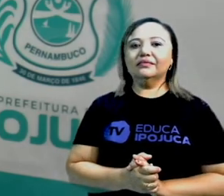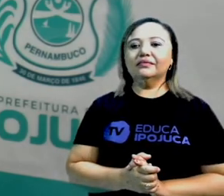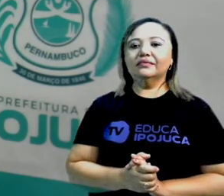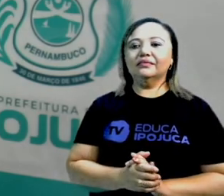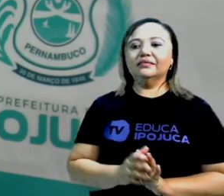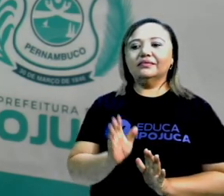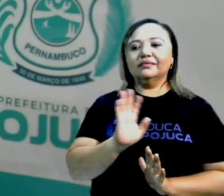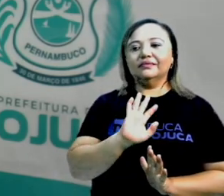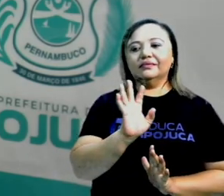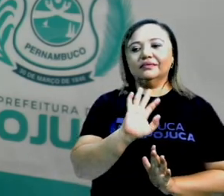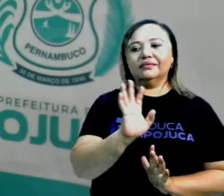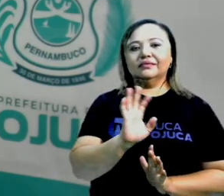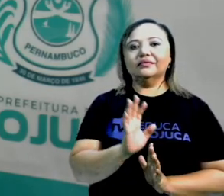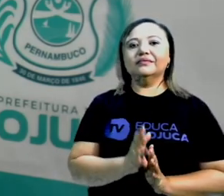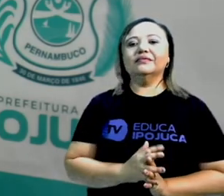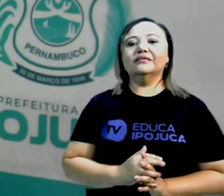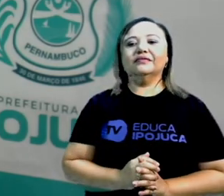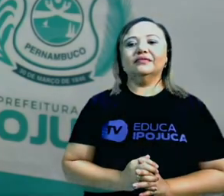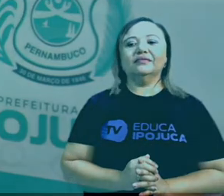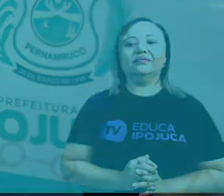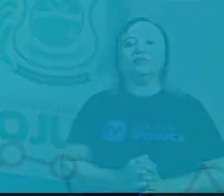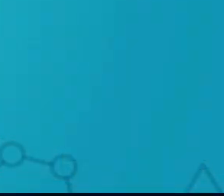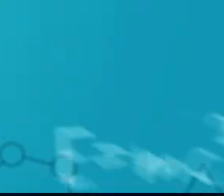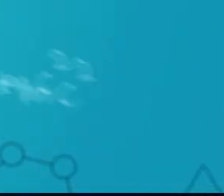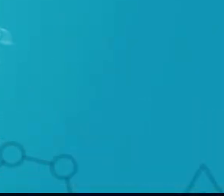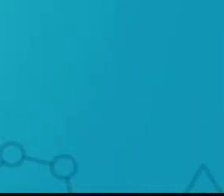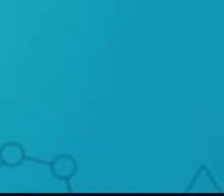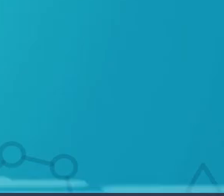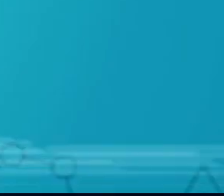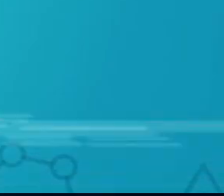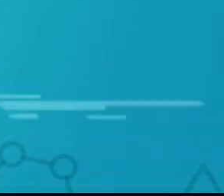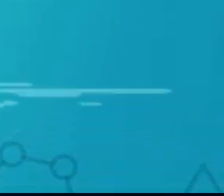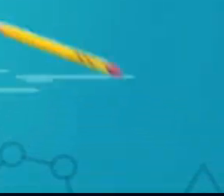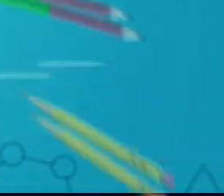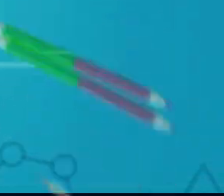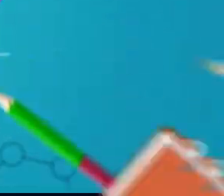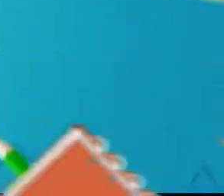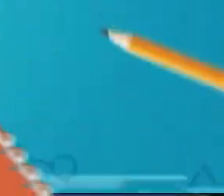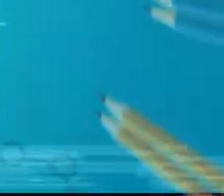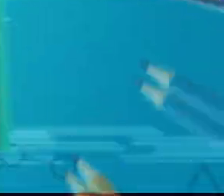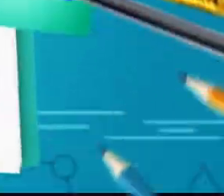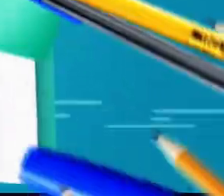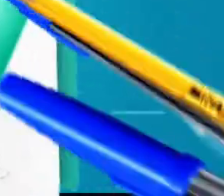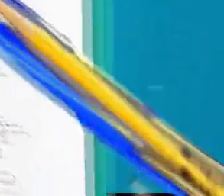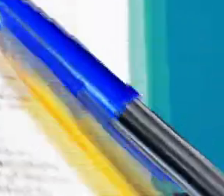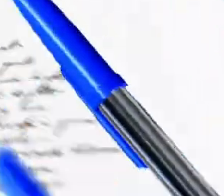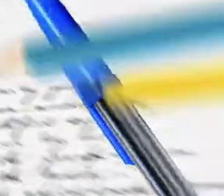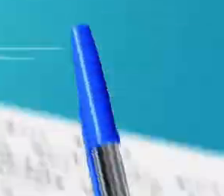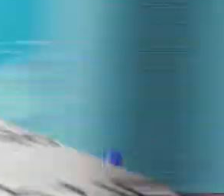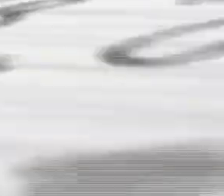vocês muita paz. Tchau.